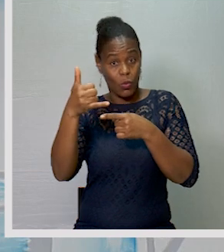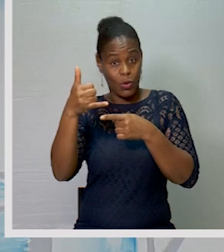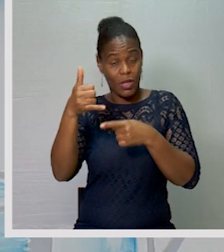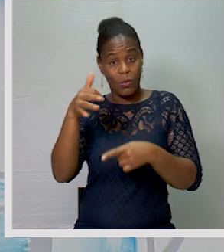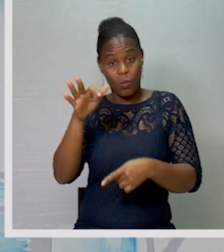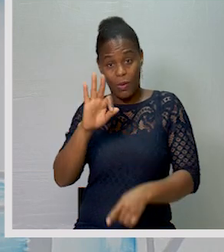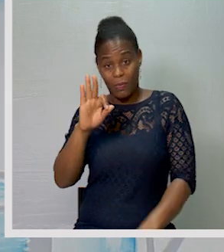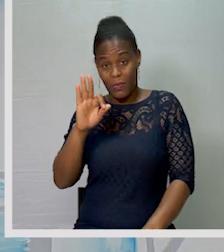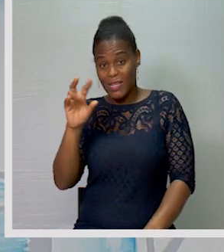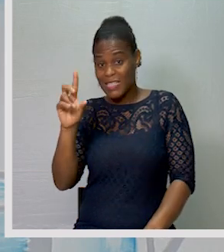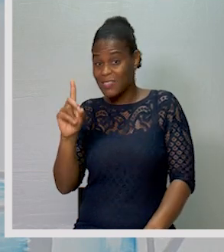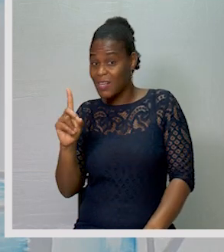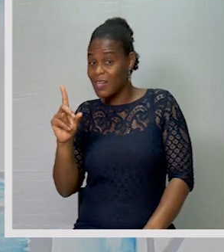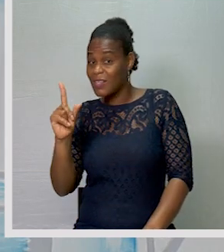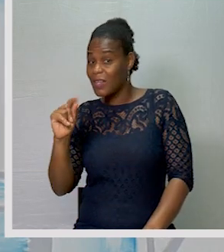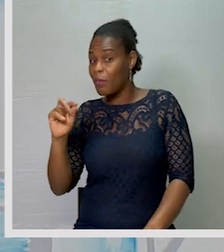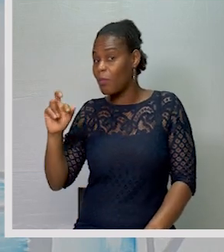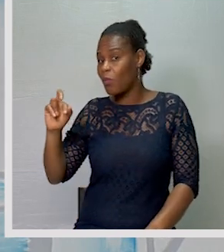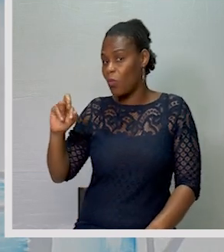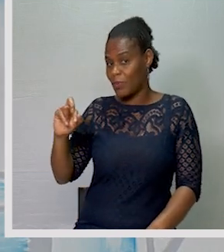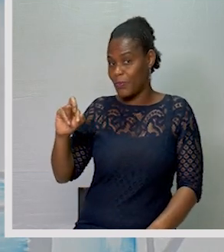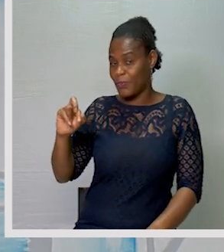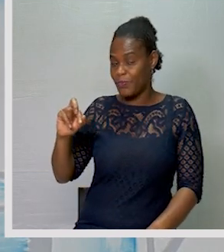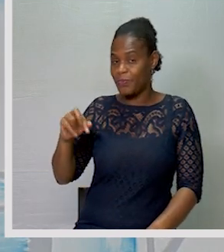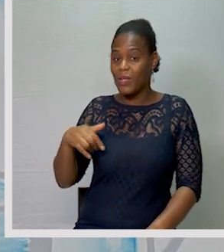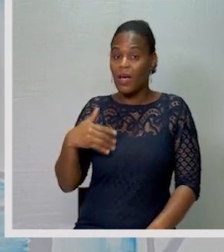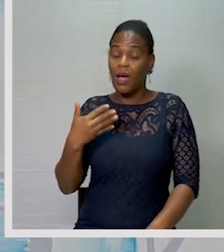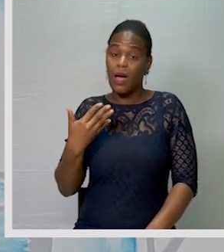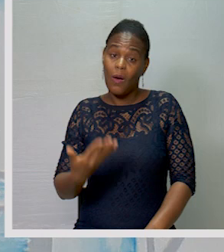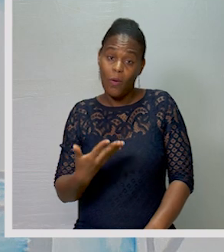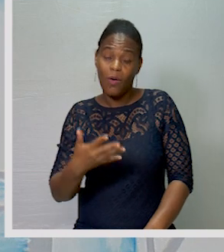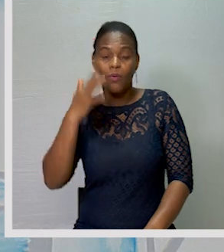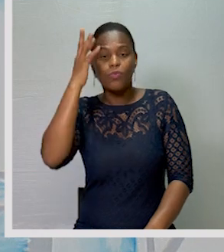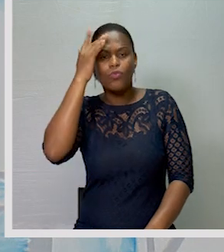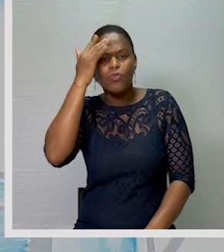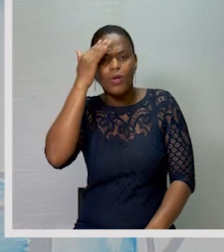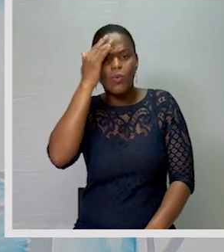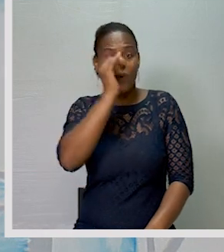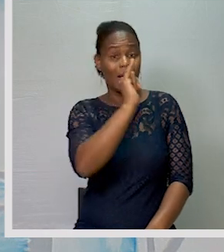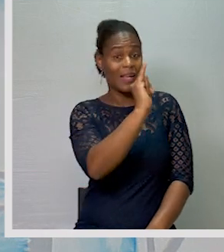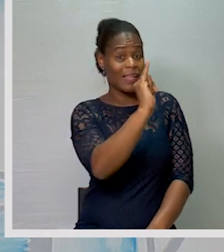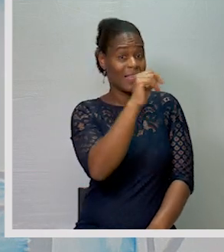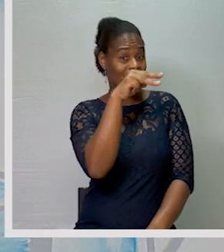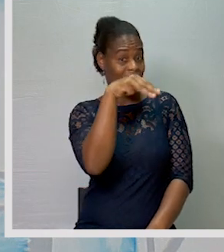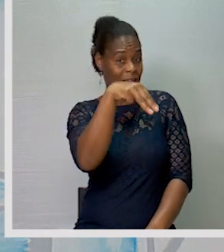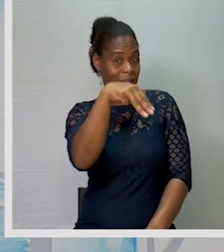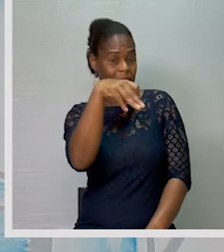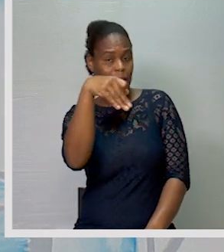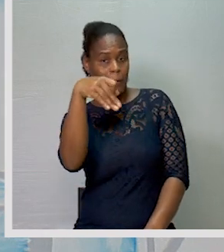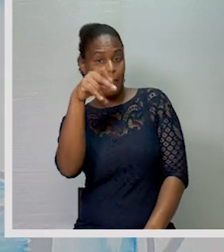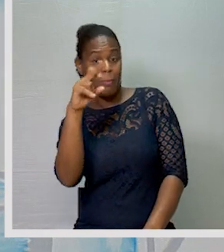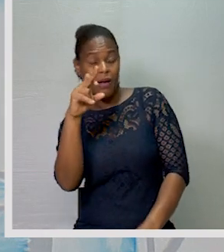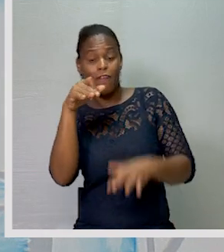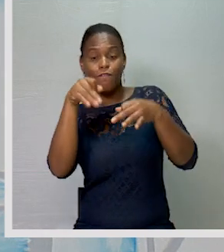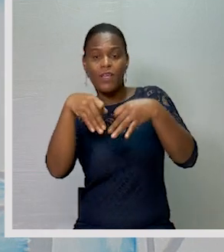2, 4, 6 e 8. E, por sua vez, os números ímpares terminam